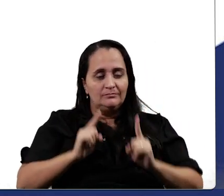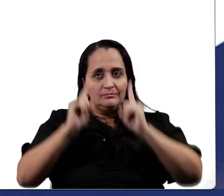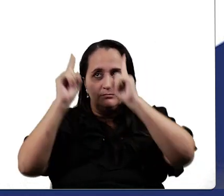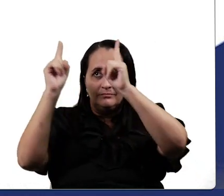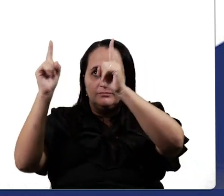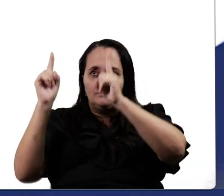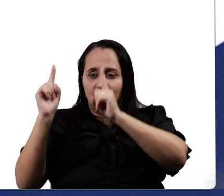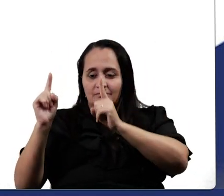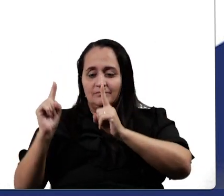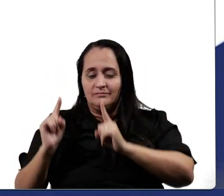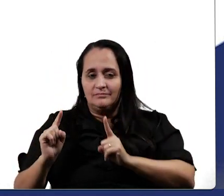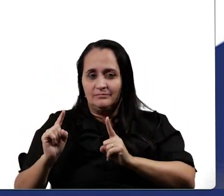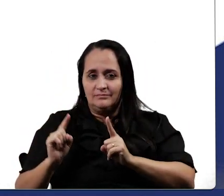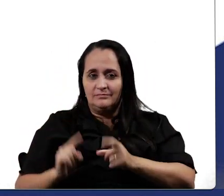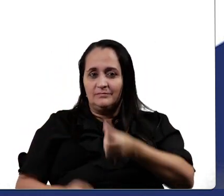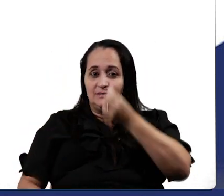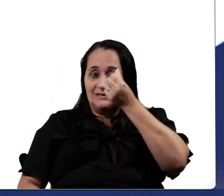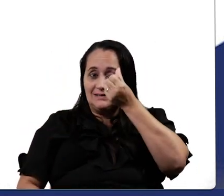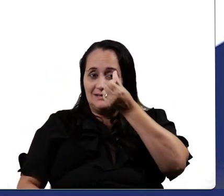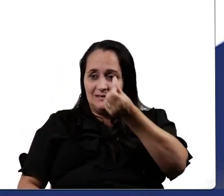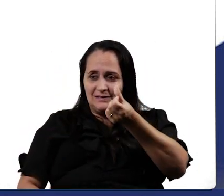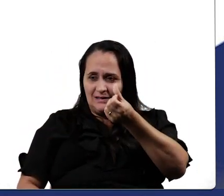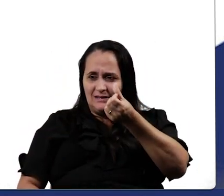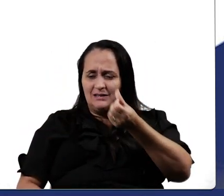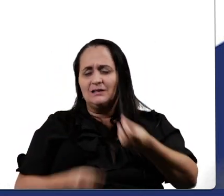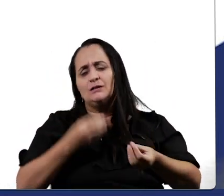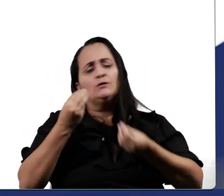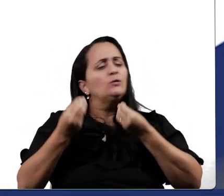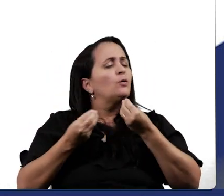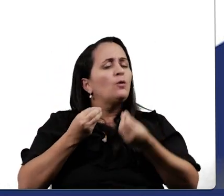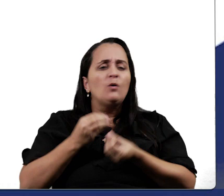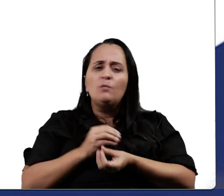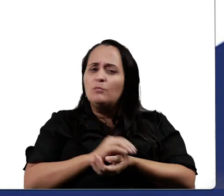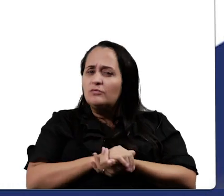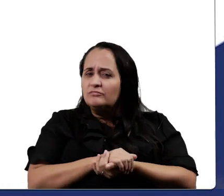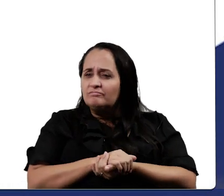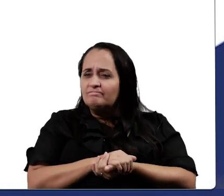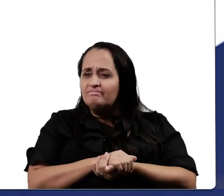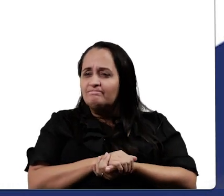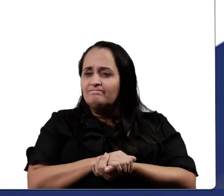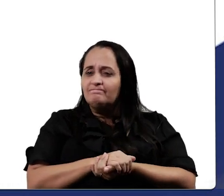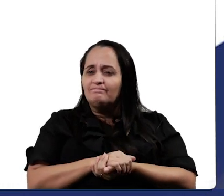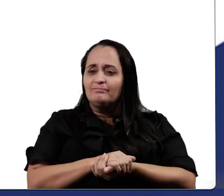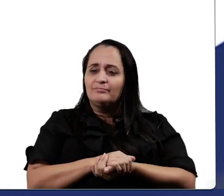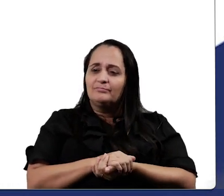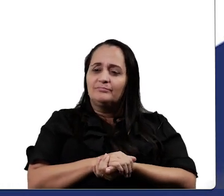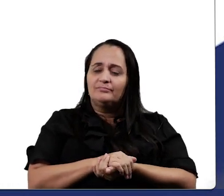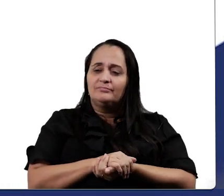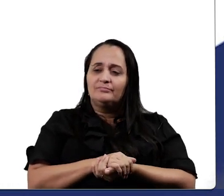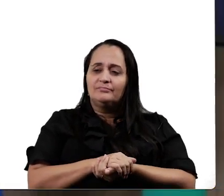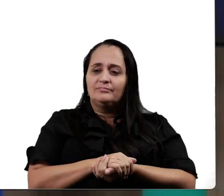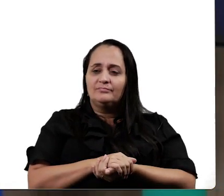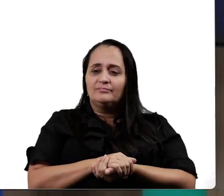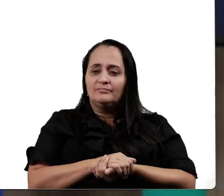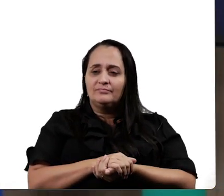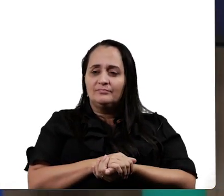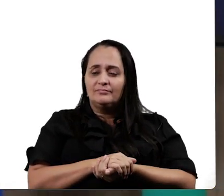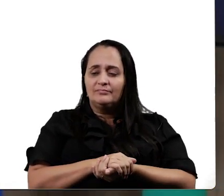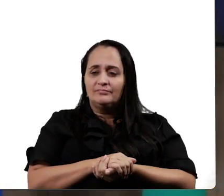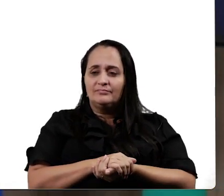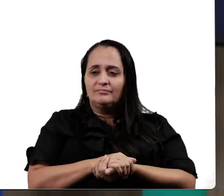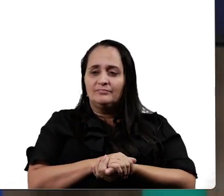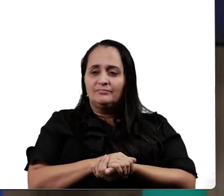cinco então nós teremos que fazer como essa continha vamos lá